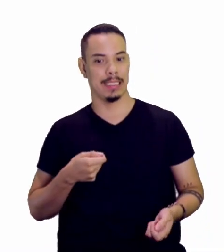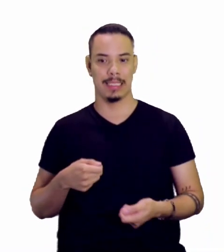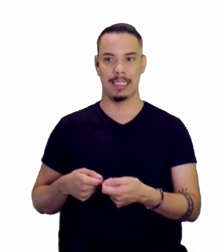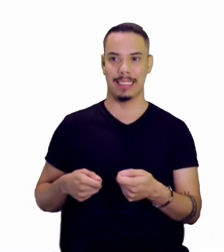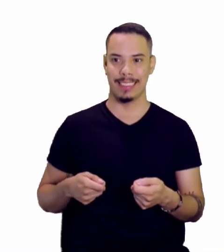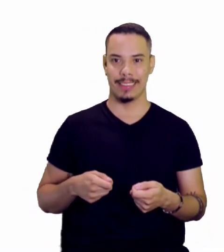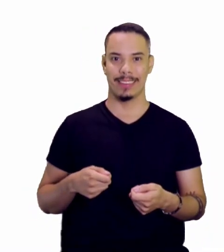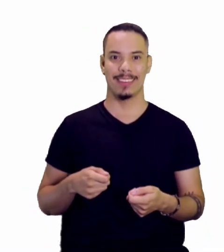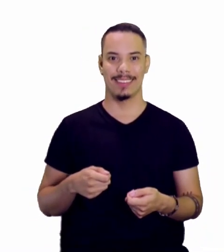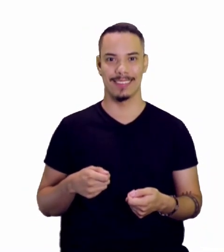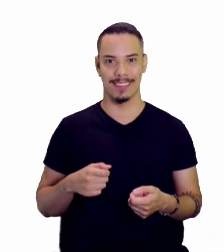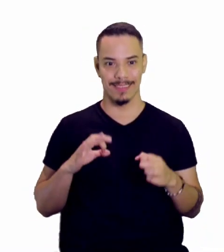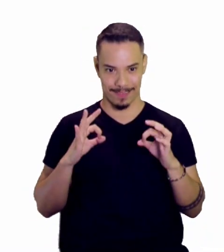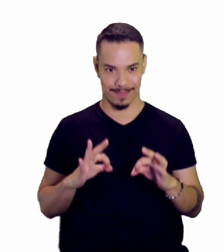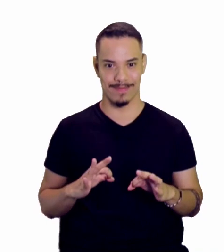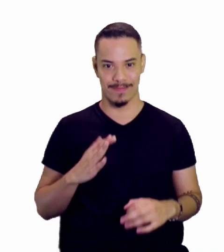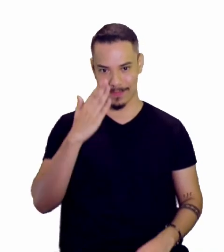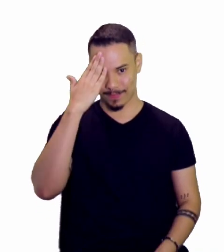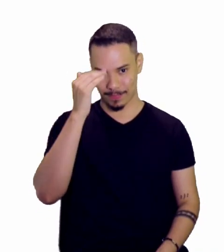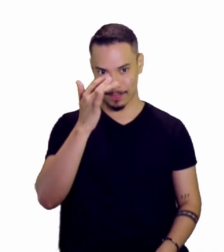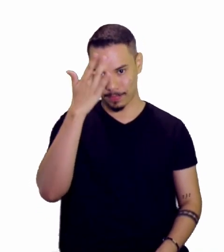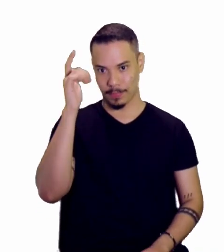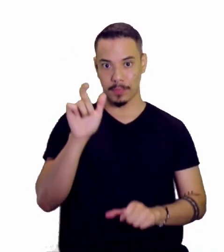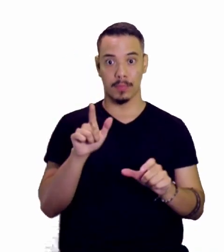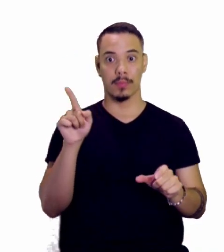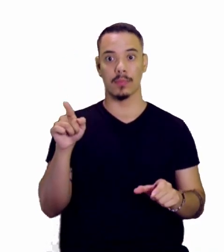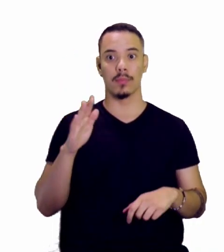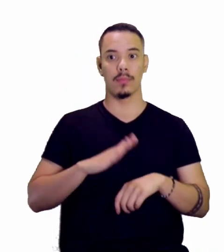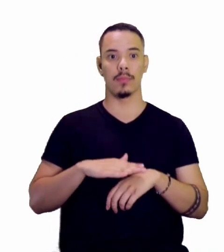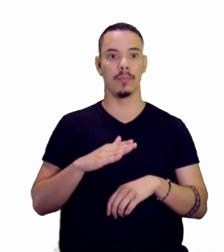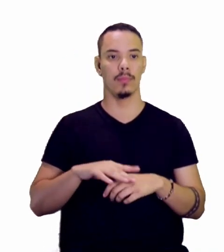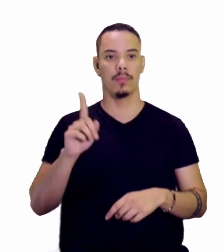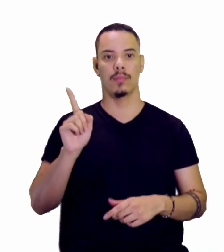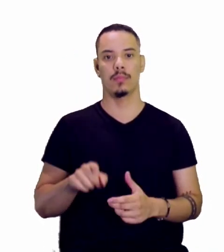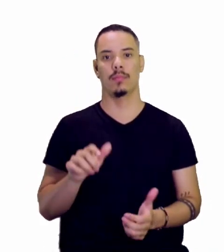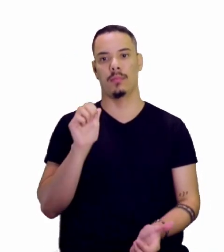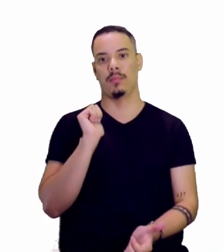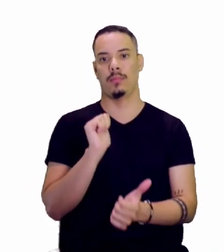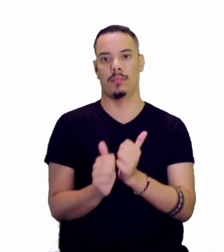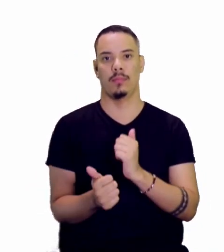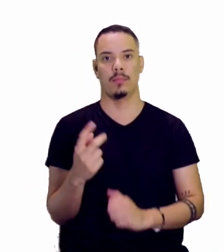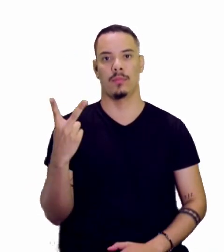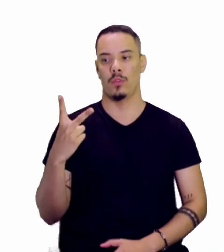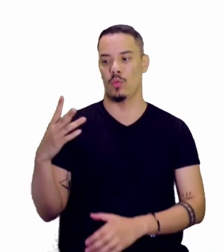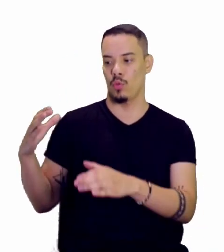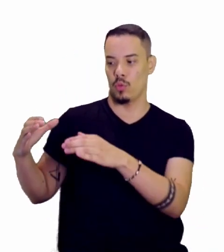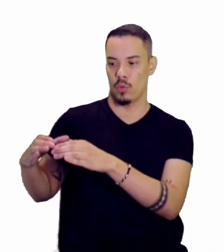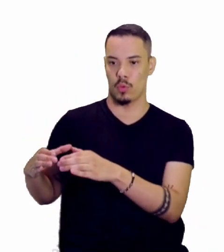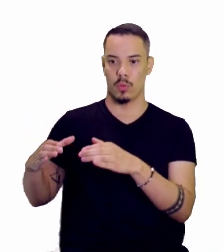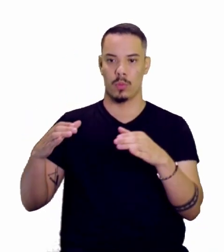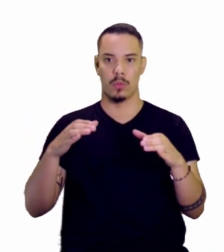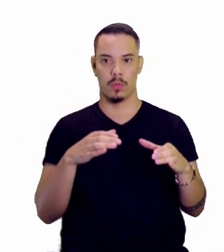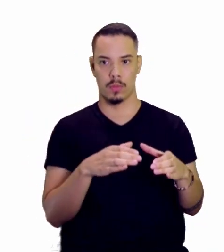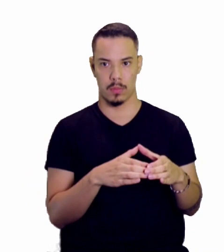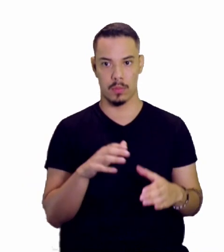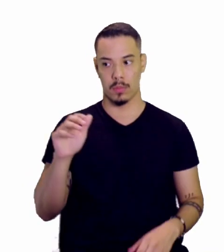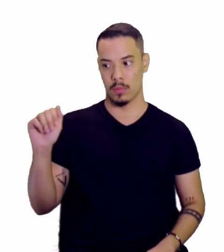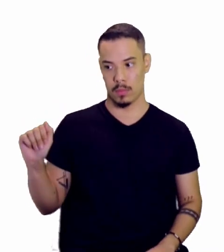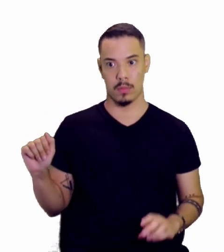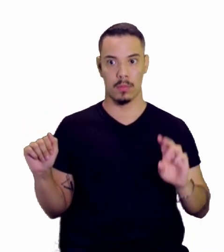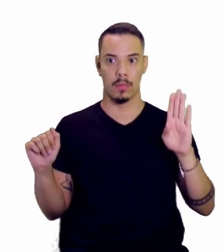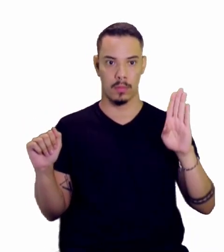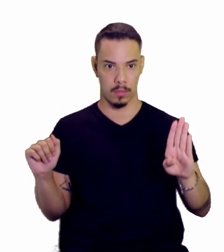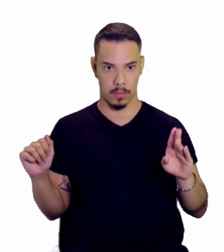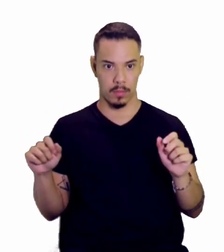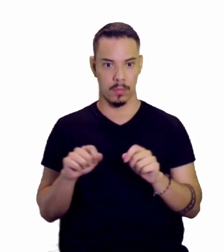cabo de guerra aqui, né? Olha só, pessoal, cabo de guerra é uma atividade esportiva na qual duas equipes, tá ali, ó, A e B, especificadas